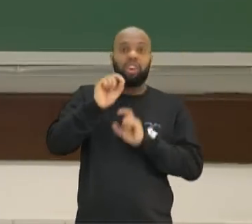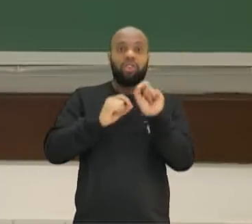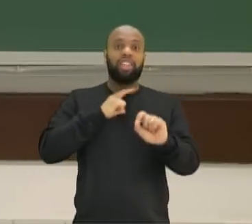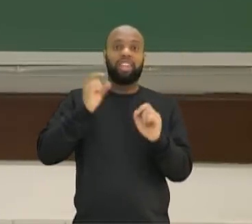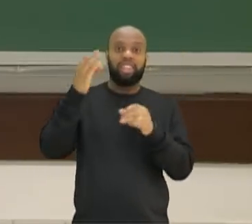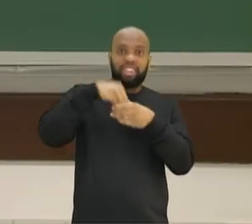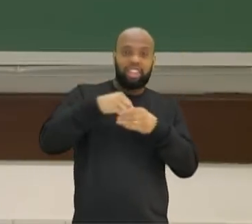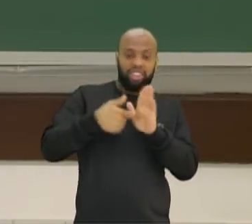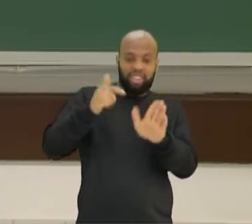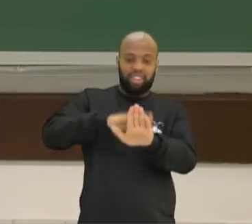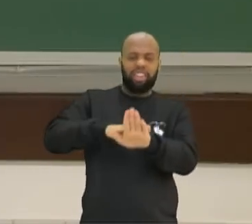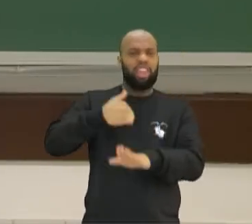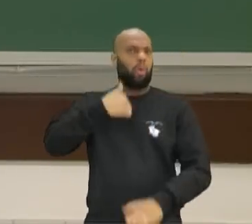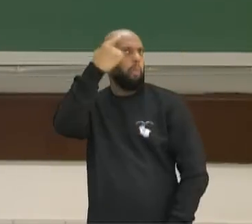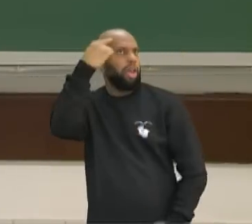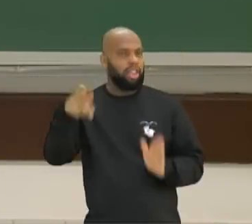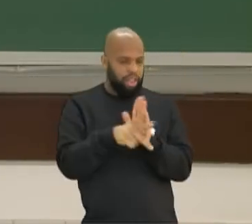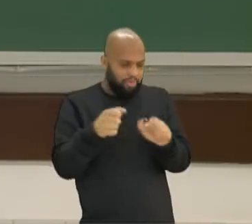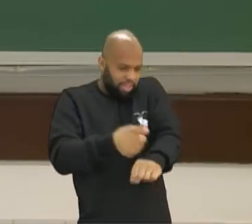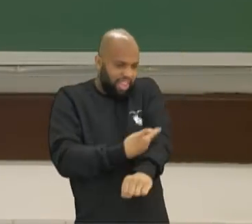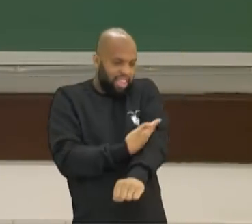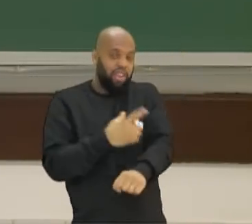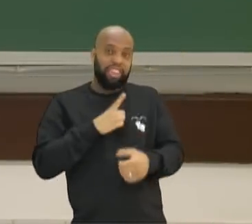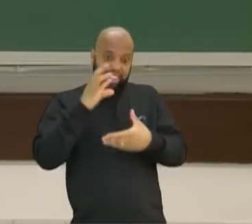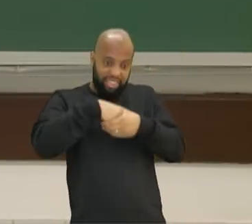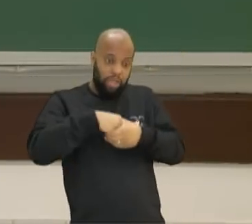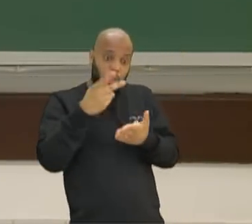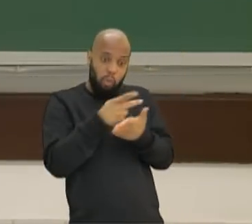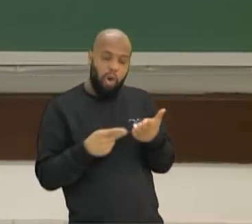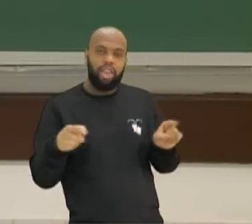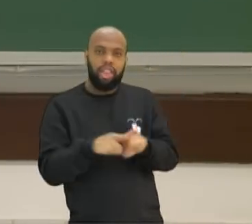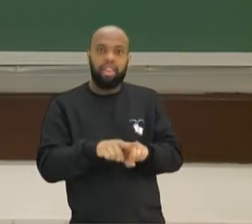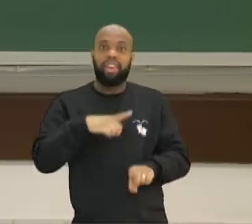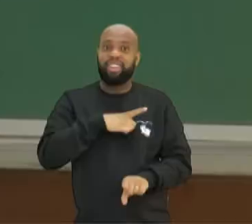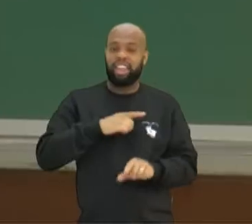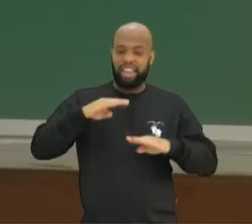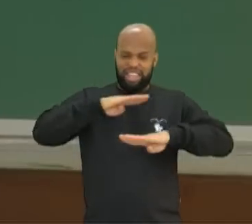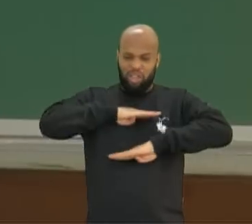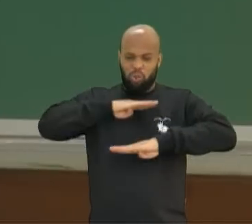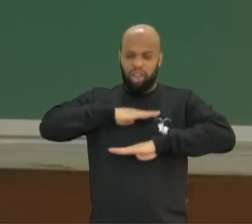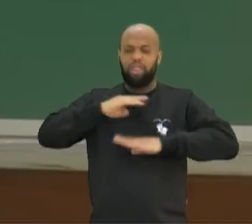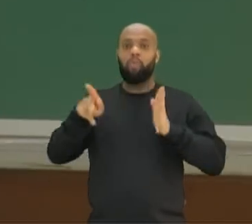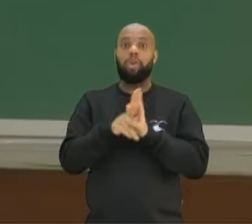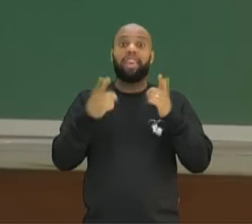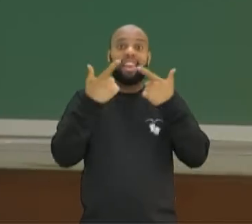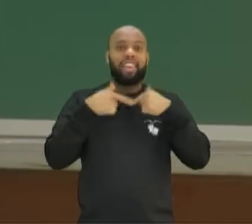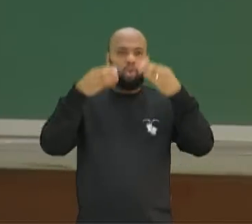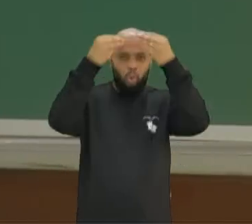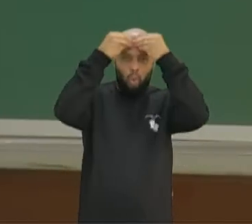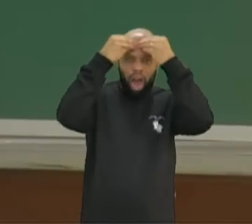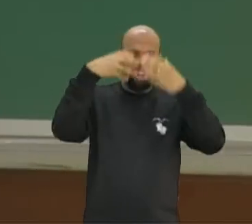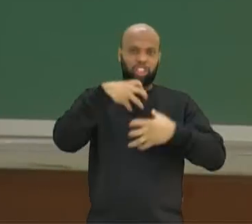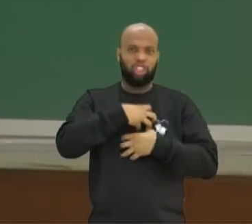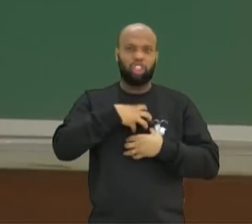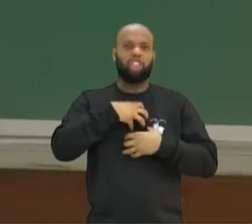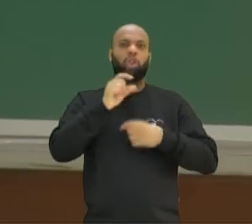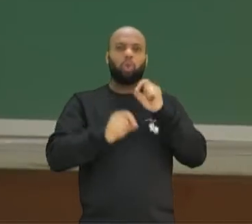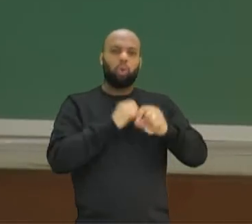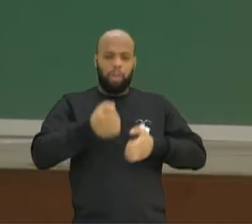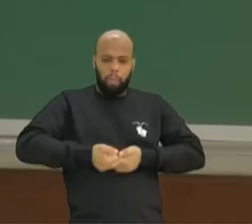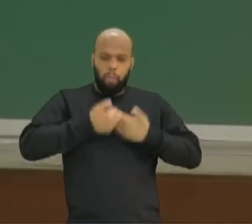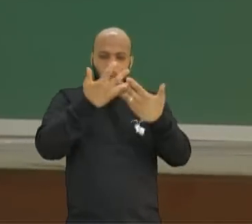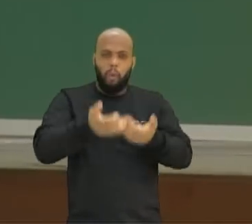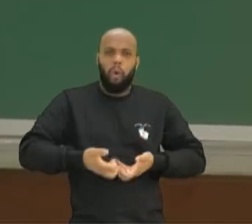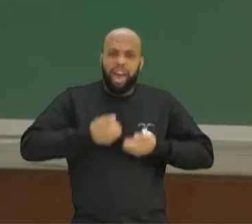com emoção, eu vou pensar ali no poema, eu vou pensar nessa situação de linguagem poética, de uma função poética,